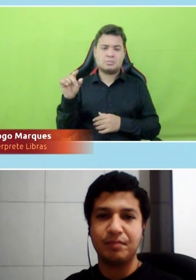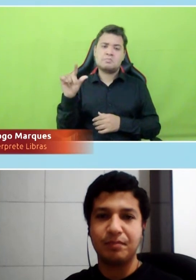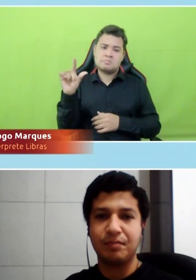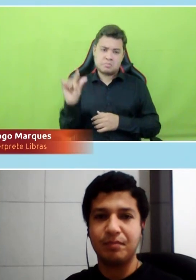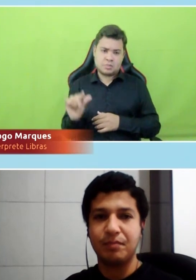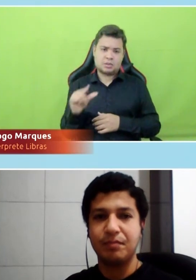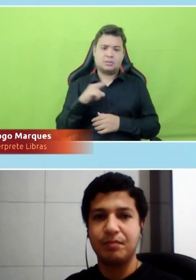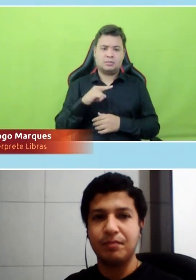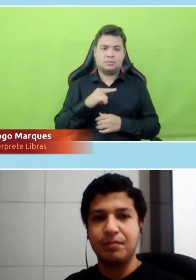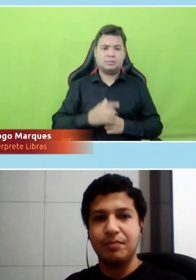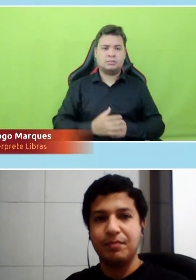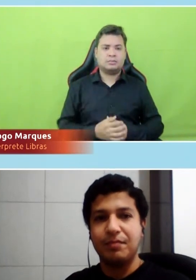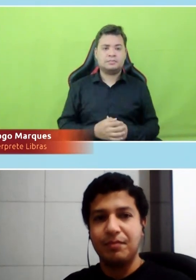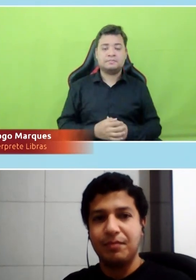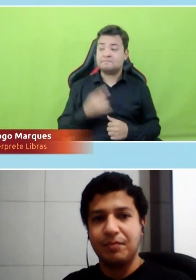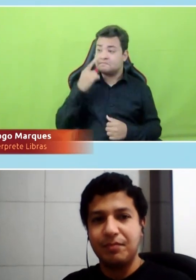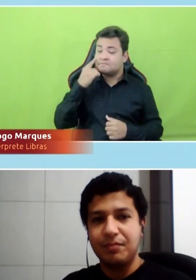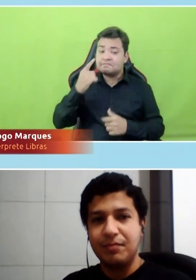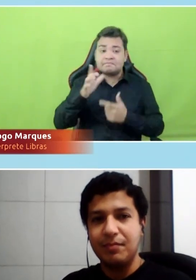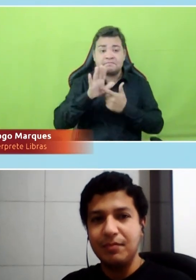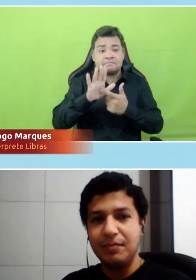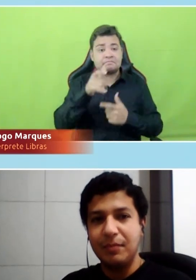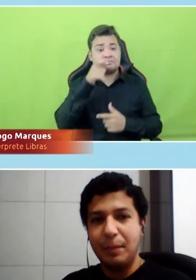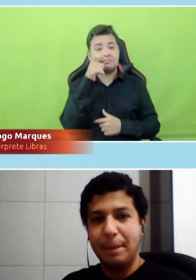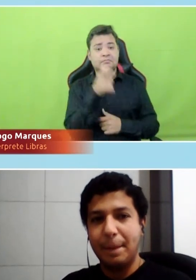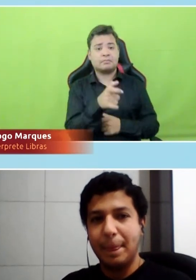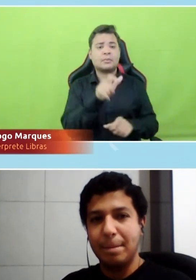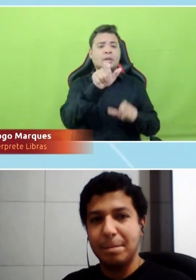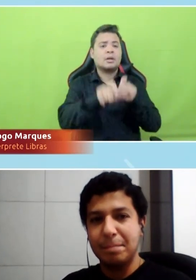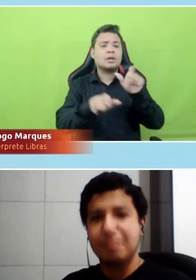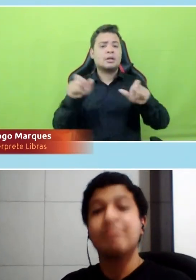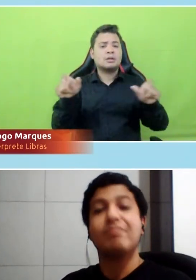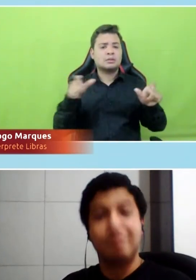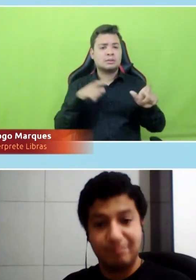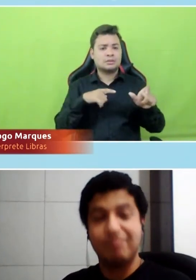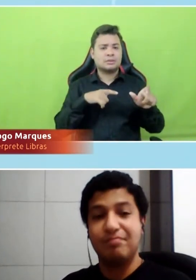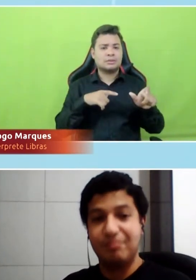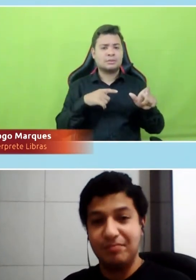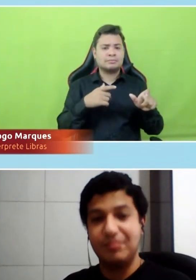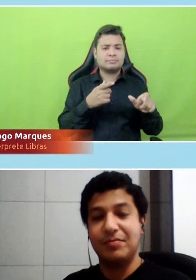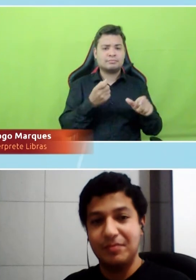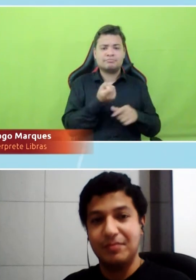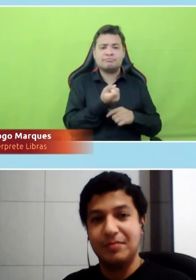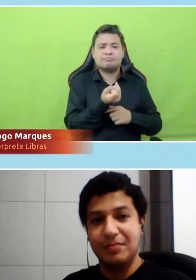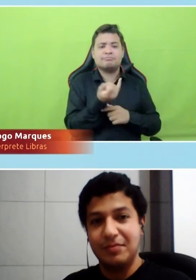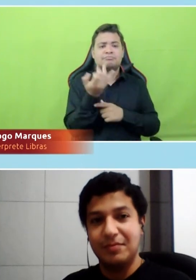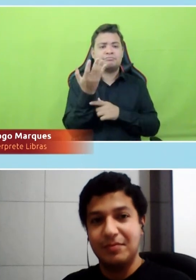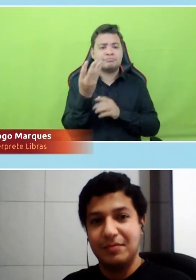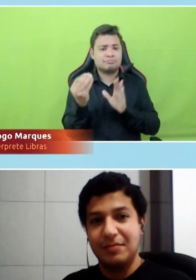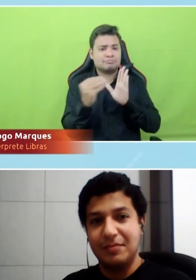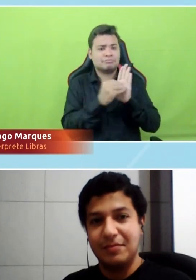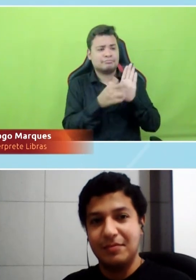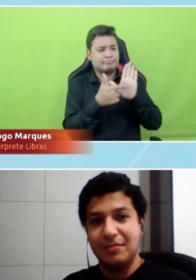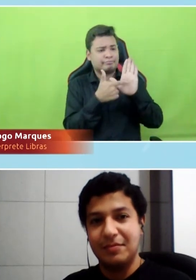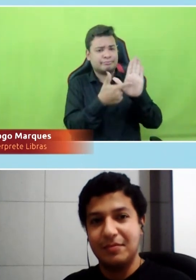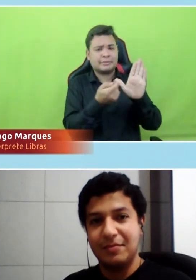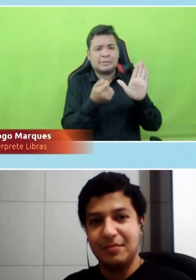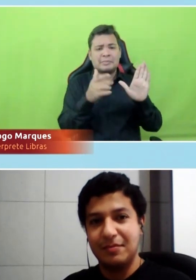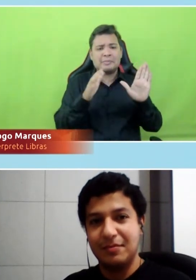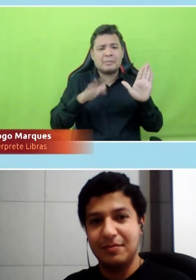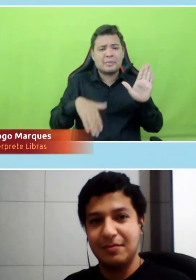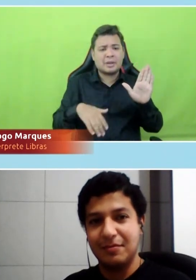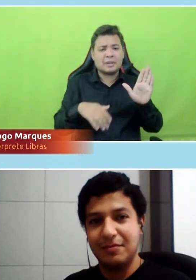Muito interessante saber aí que tem candidatos que declaram aí um valor tão baixo, né? De patrimônio, R$